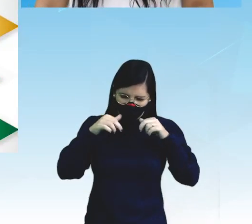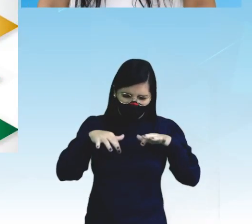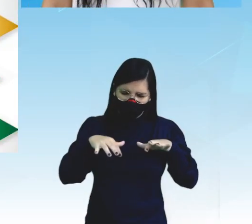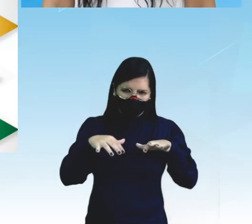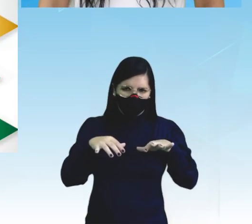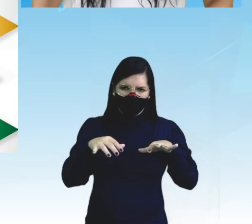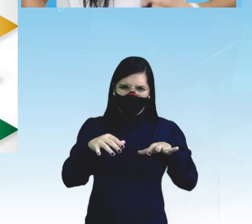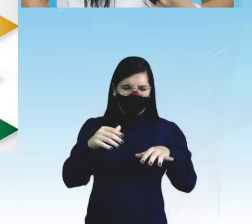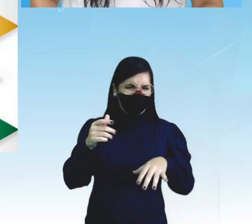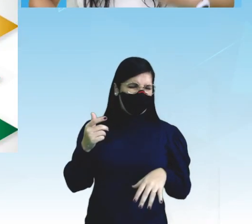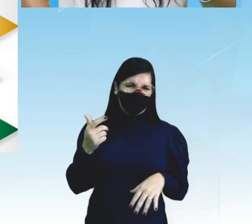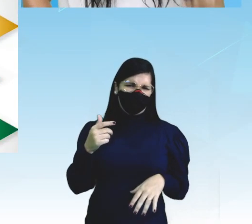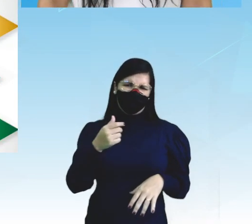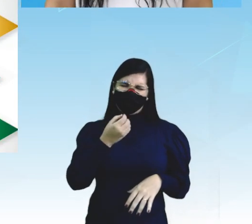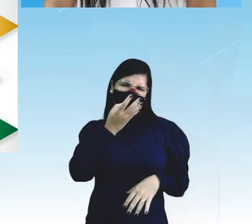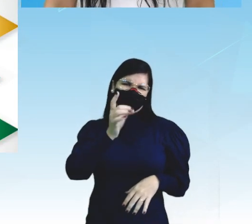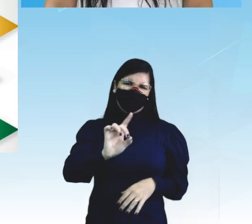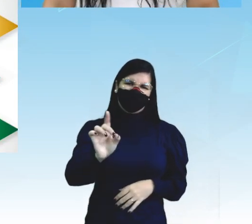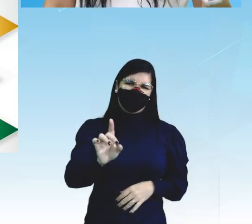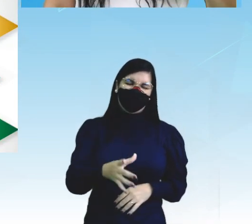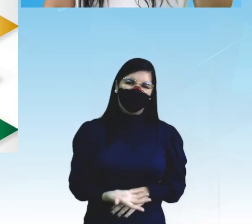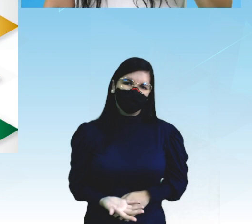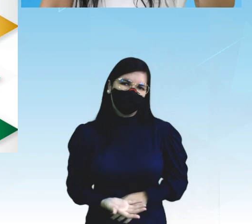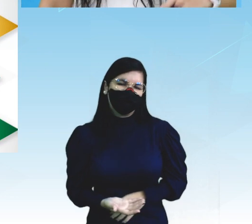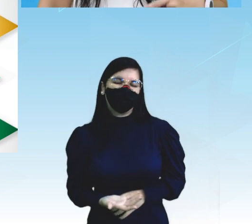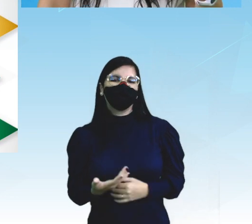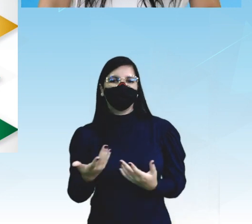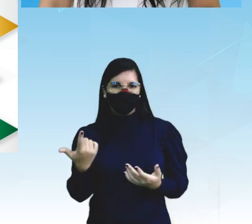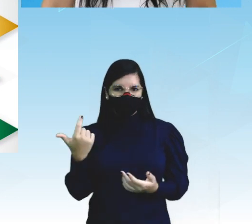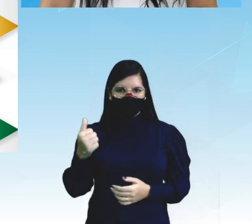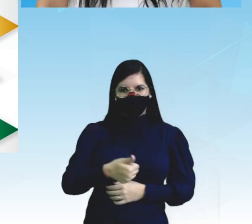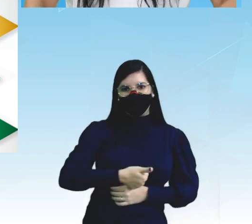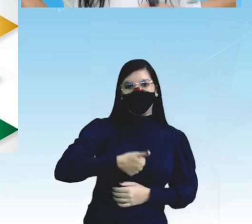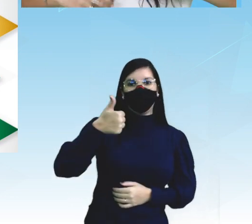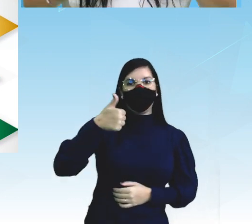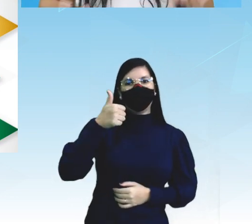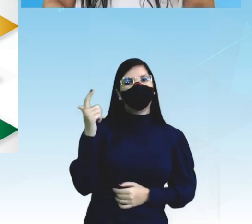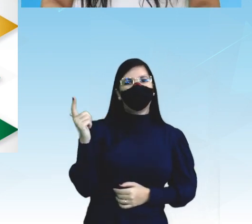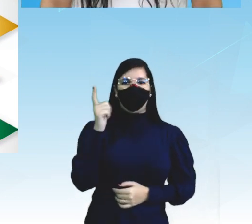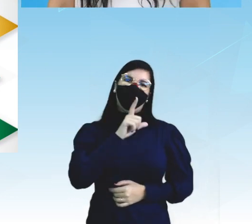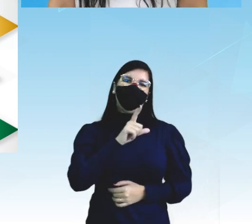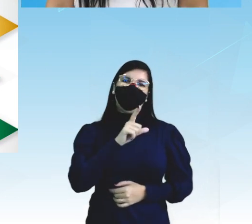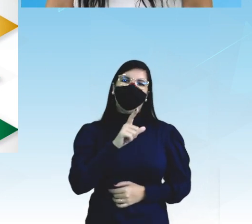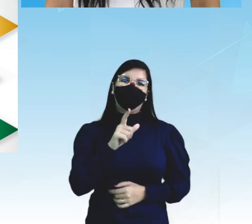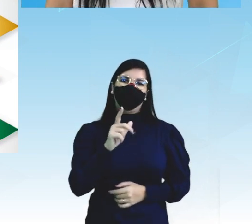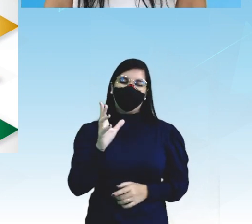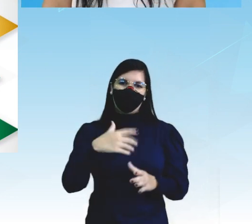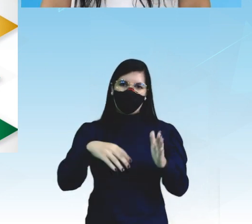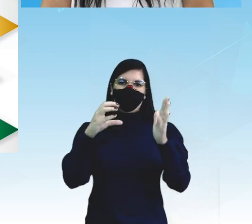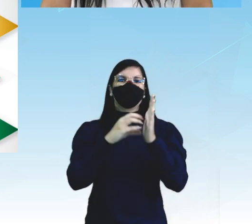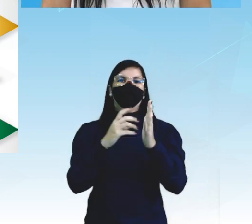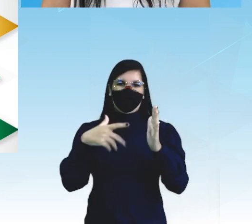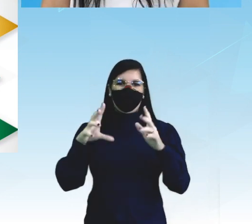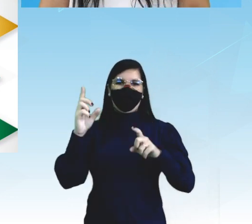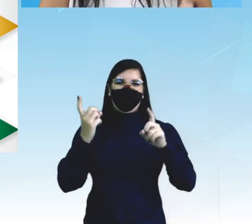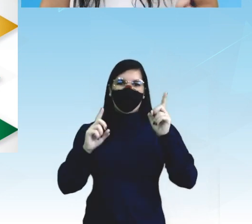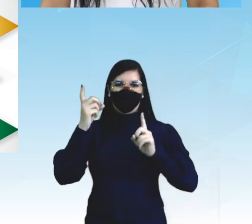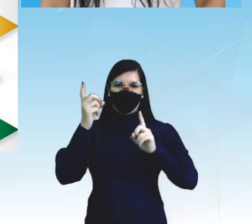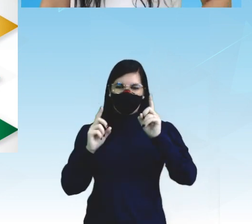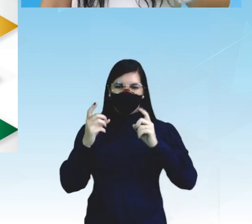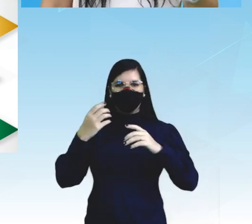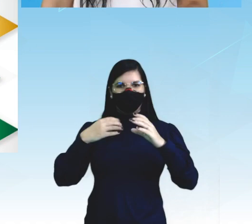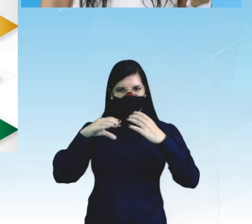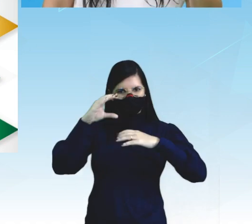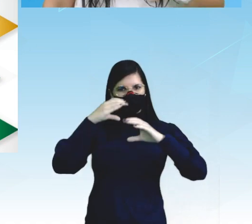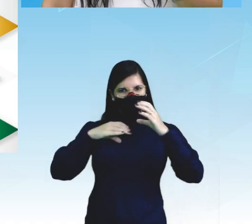é uma ganhadora, né? Ela já ganhou vários concursos. E ela foi a primeira vencedora, né, desse concurso do carnaval, né, com a